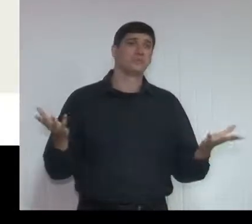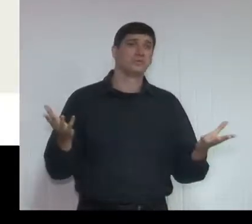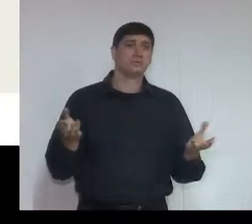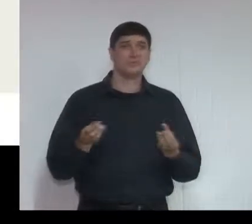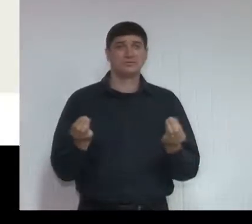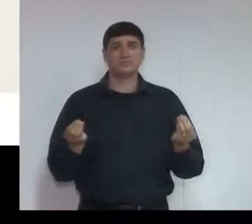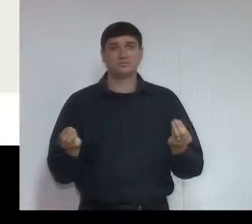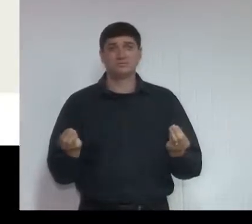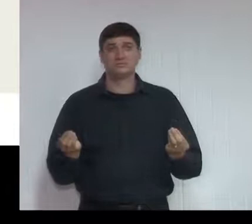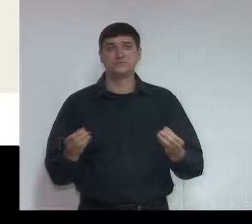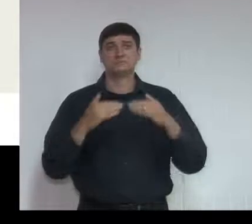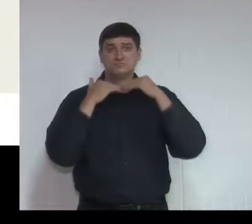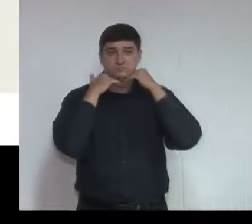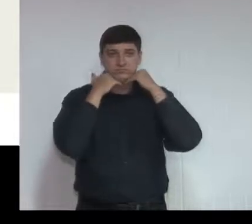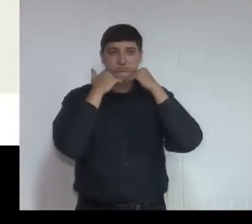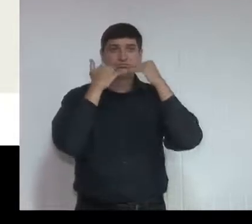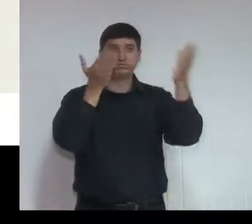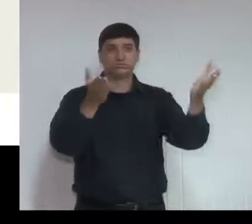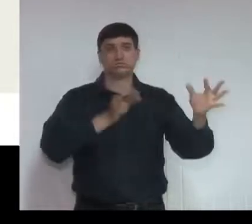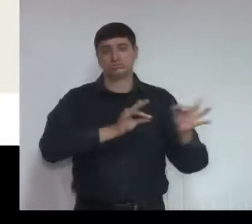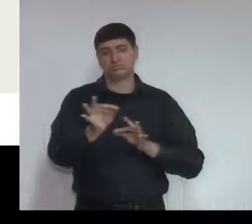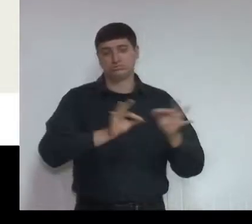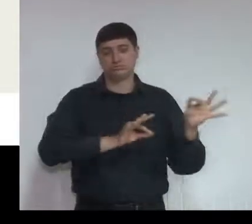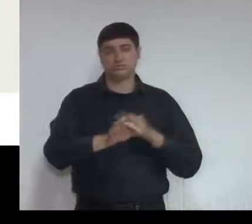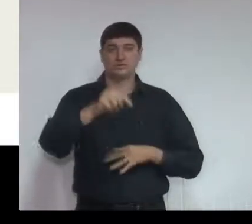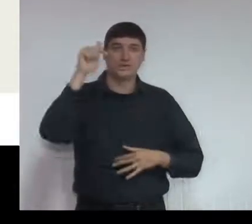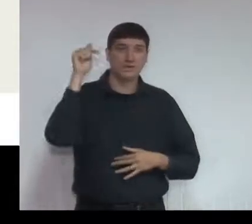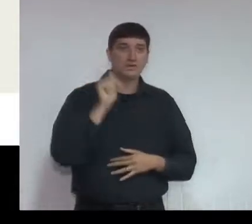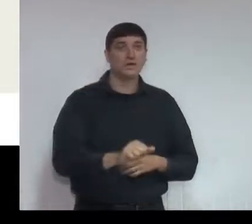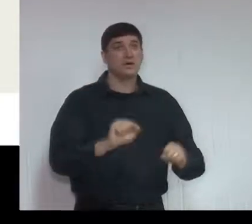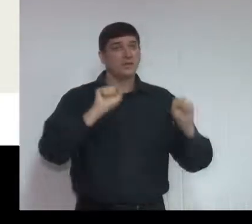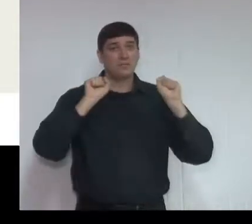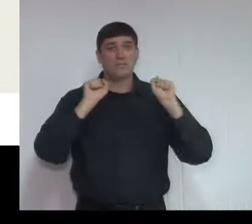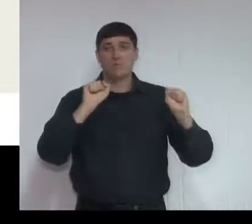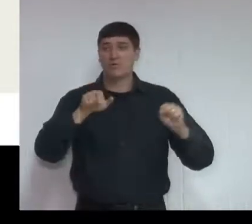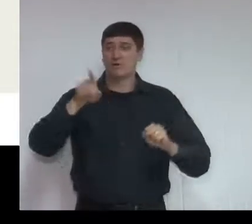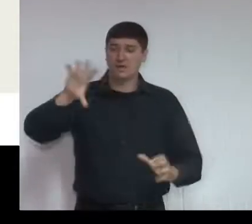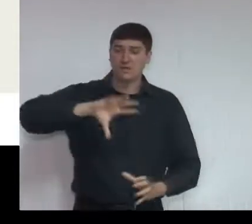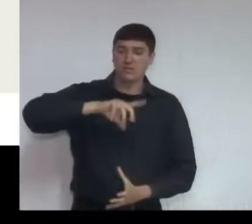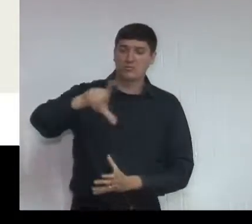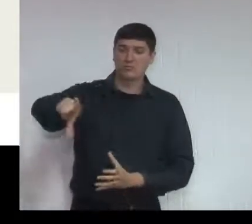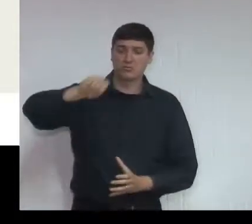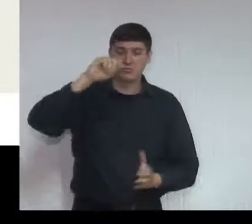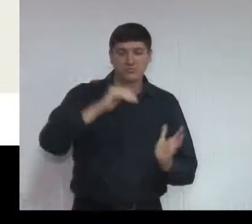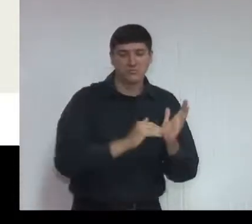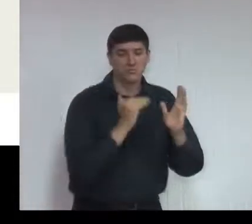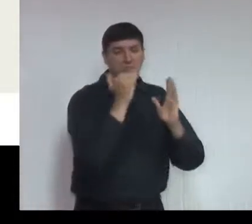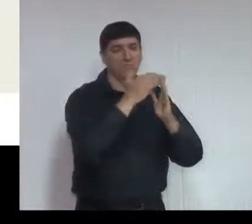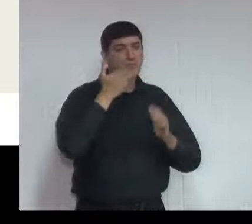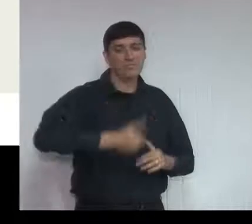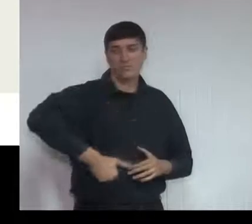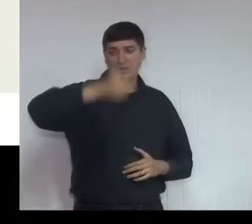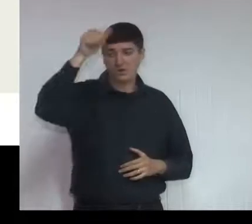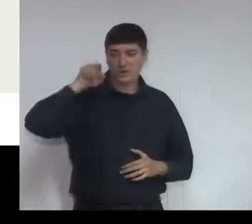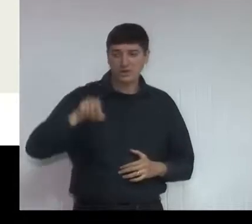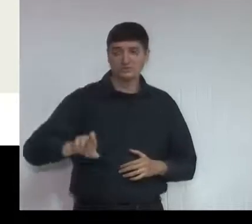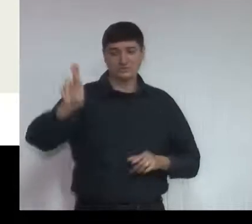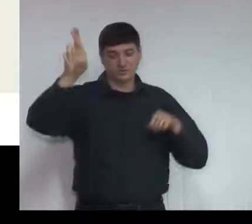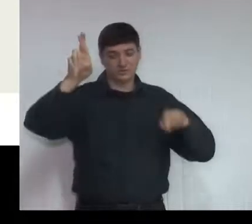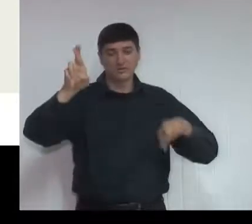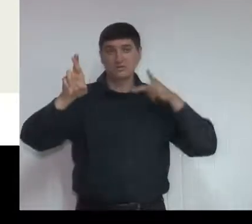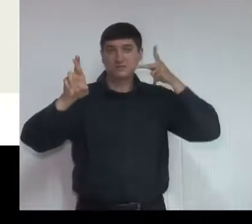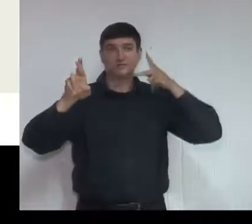tem capacidade de administrar. Pode ser o melhor administrador do mundo, mas eu não vejo saída se não mudar a maneira